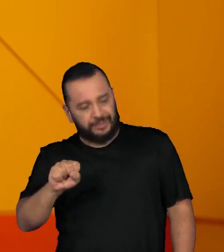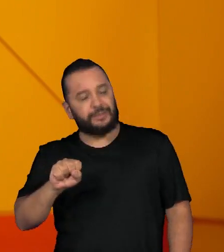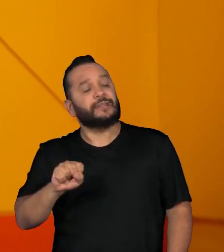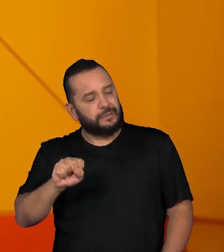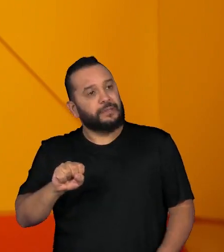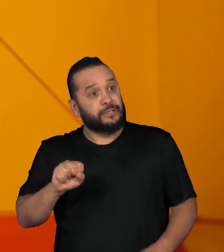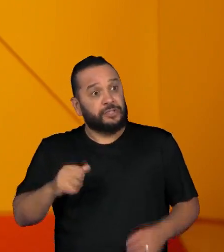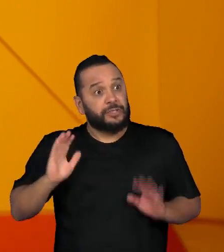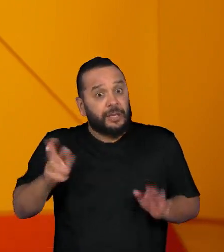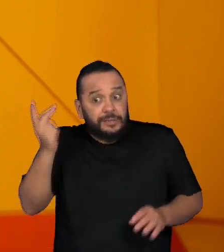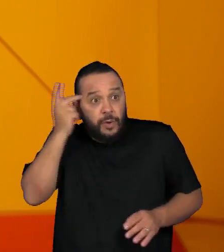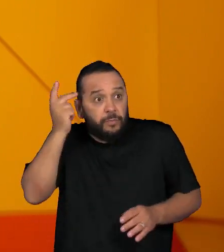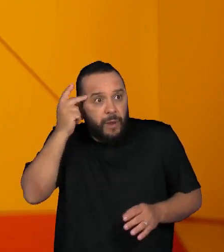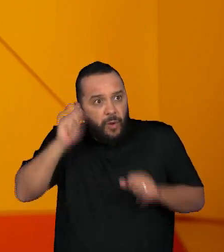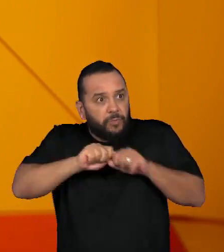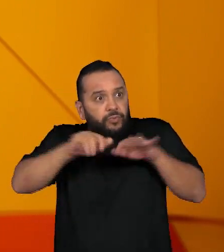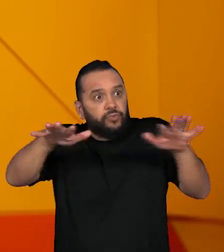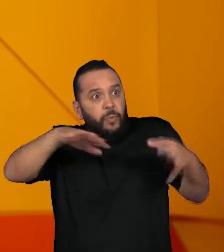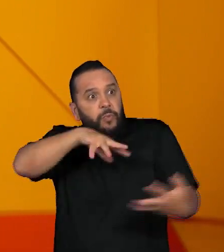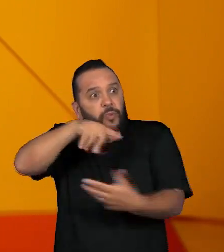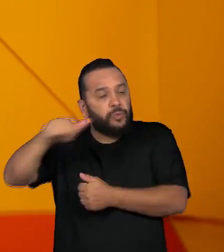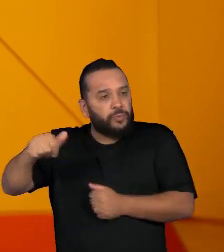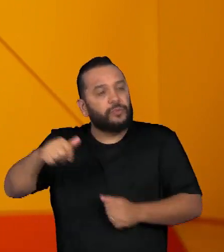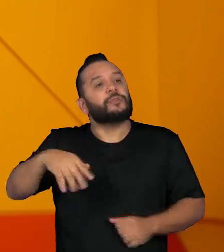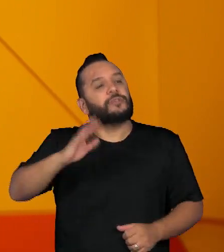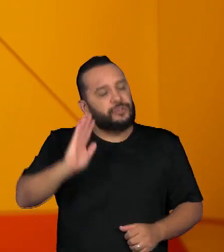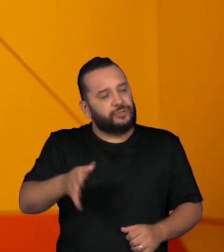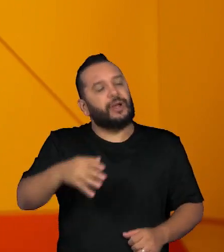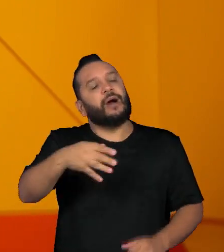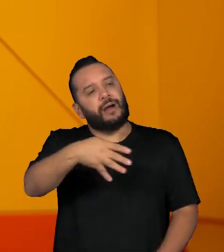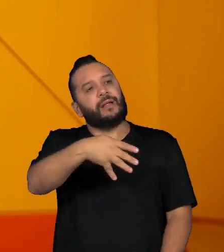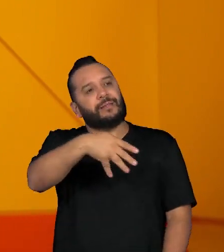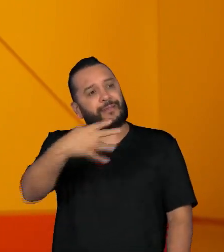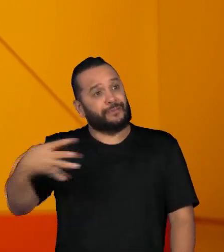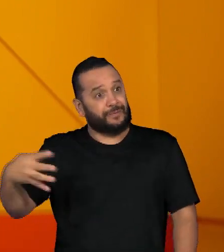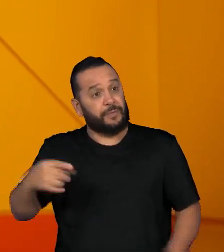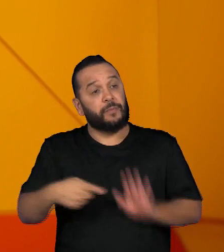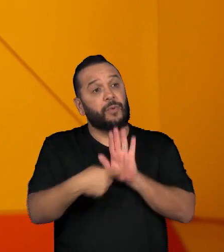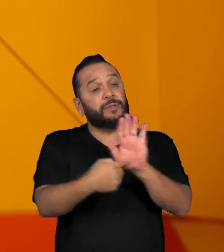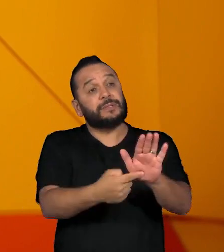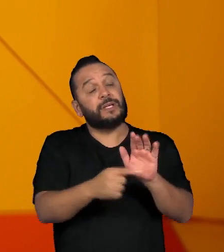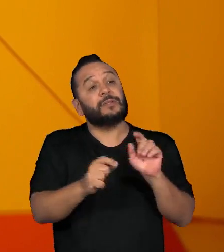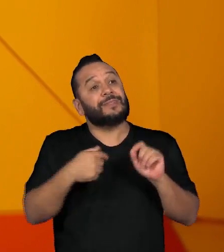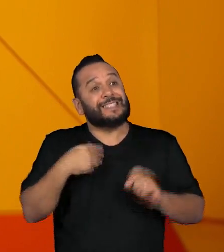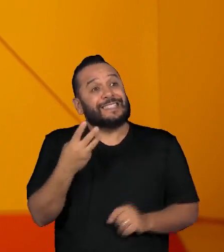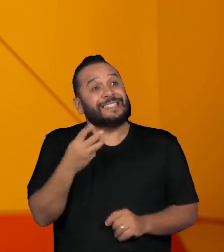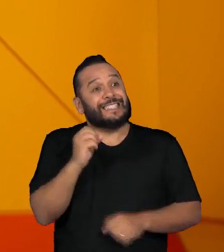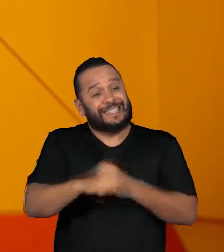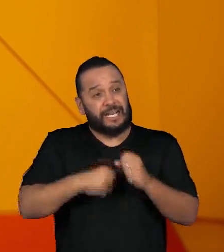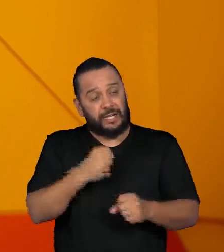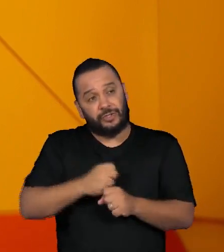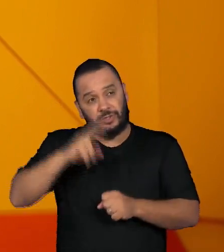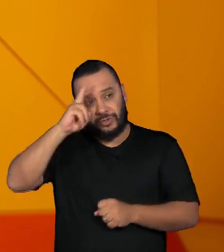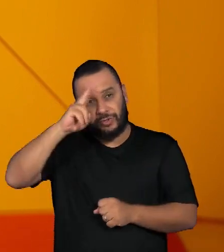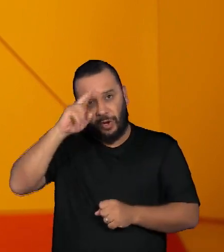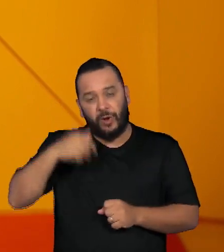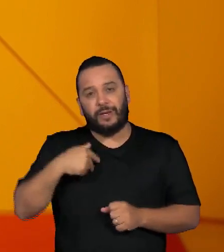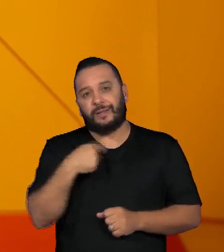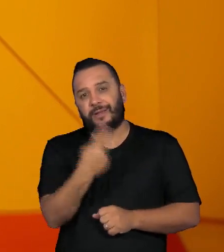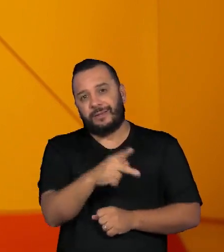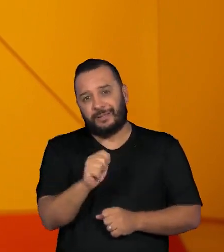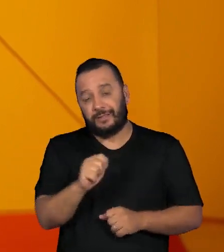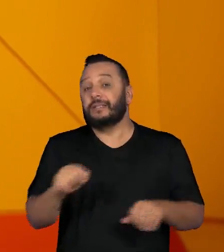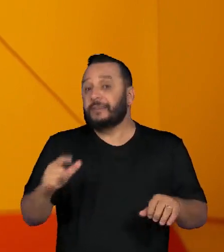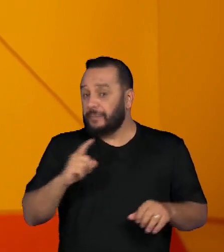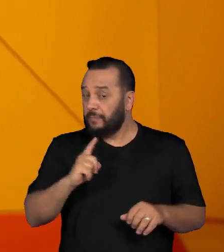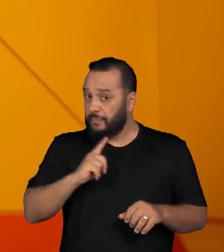estreou recentemente no streaming, contando 30 anos da trajetória dos Racionais MCs. Com direção da Juliana Vicente, o